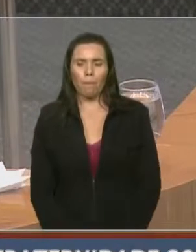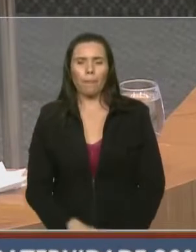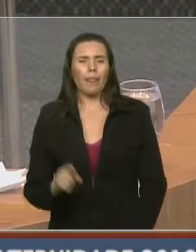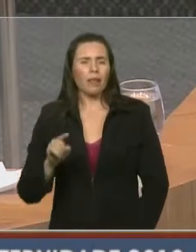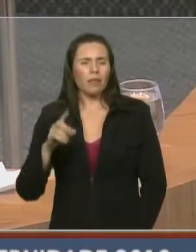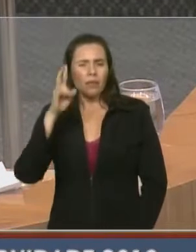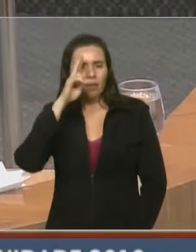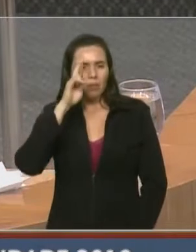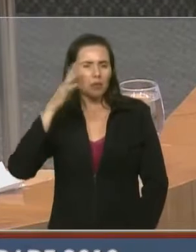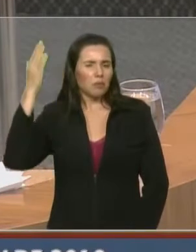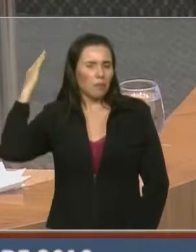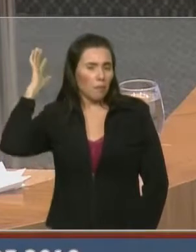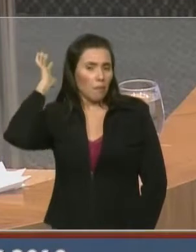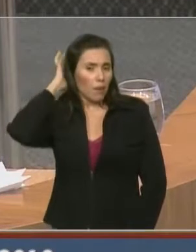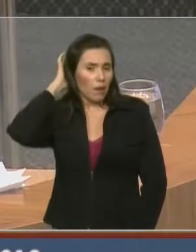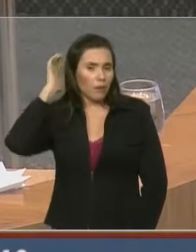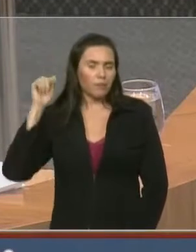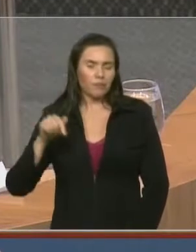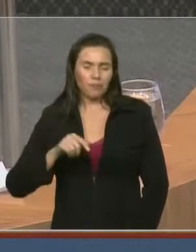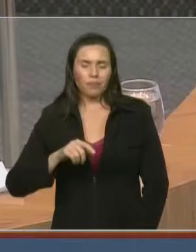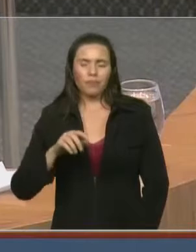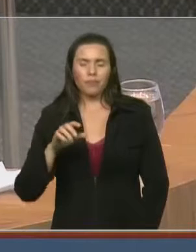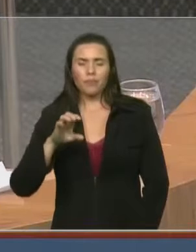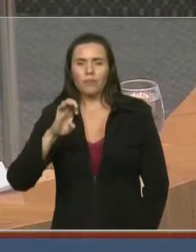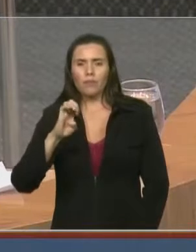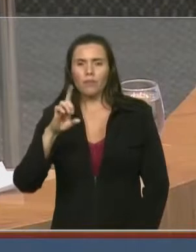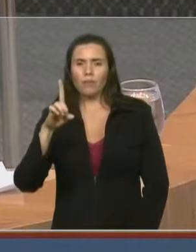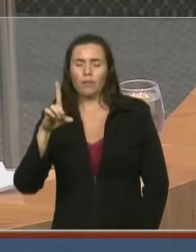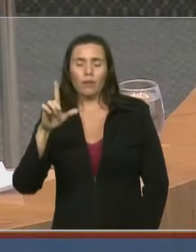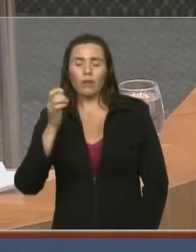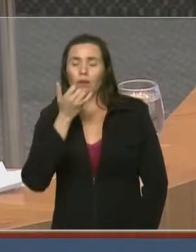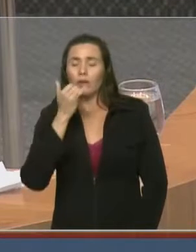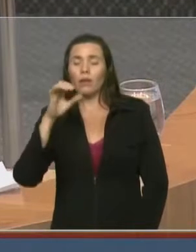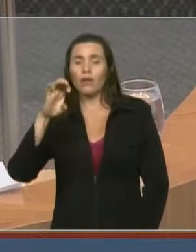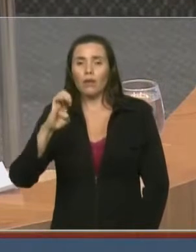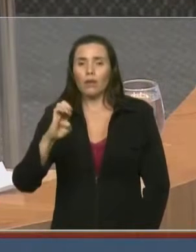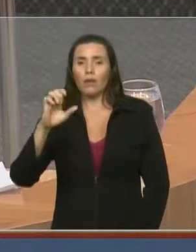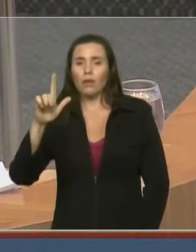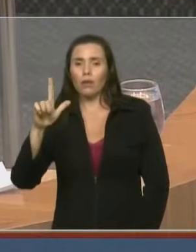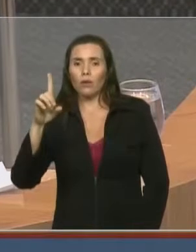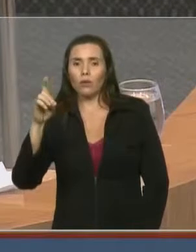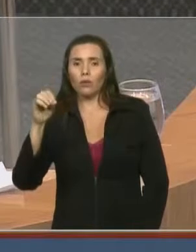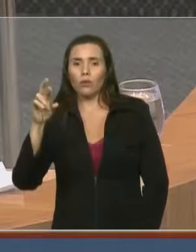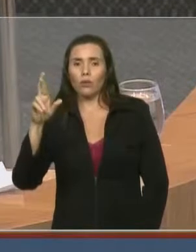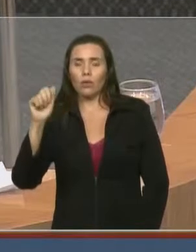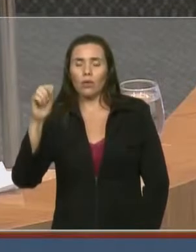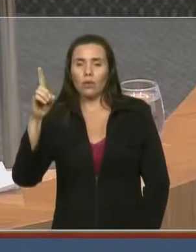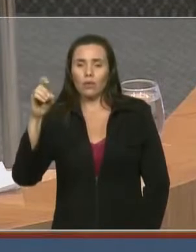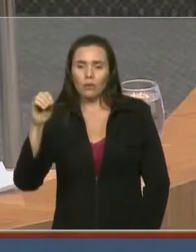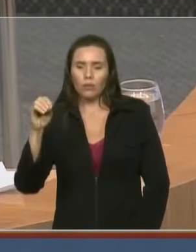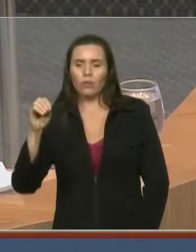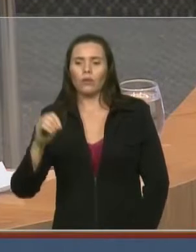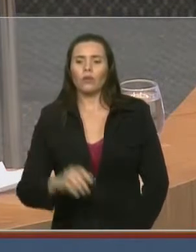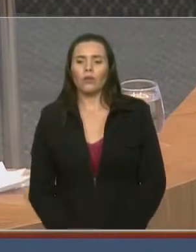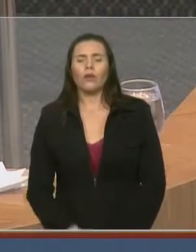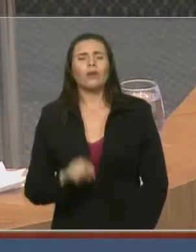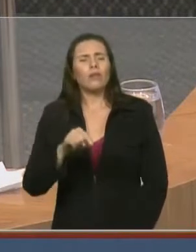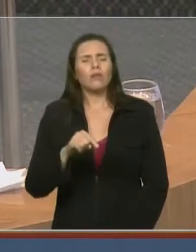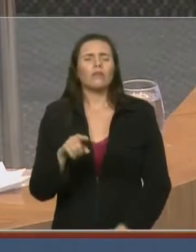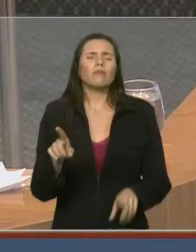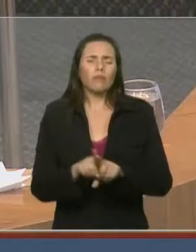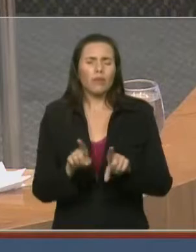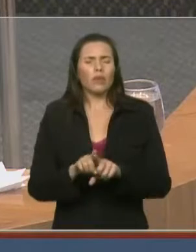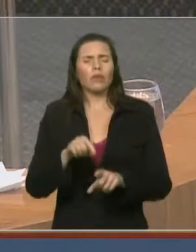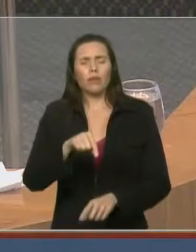dos Carajás, a chacina dos servidores do Ministério do Trabalho em Unaí, lá em Minas Gerais,